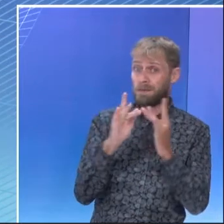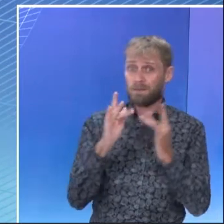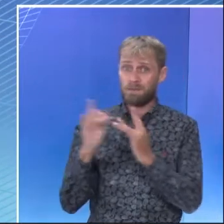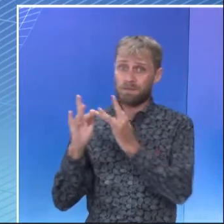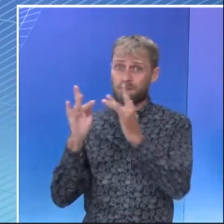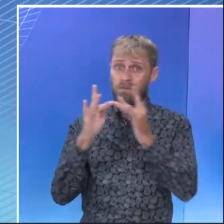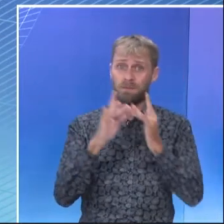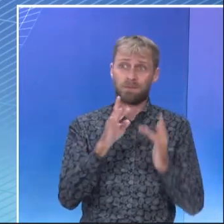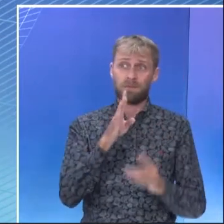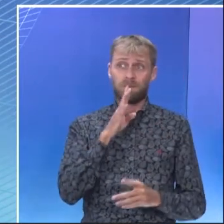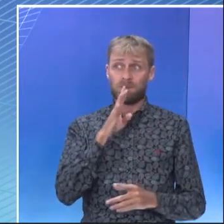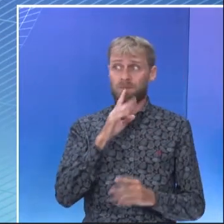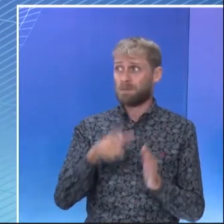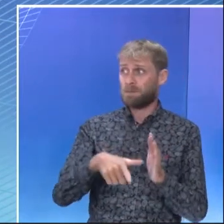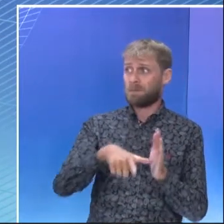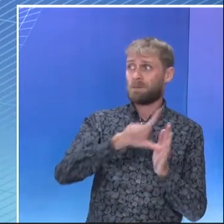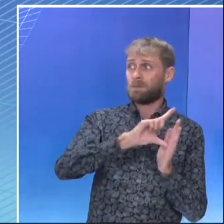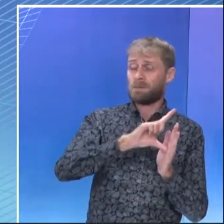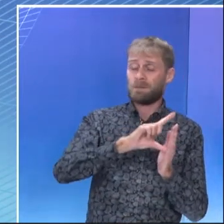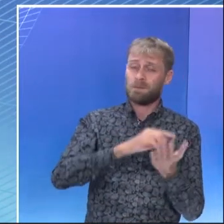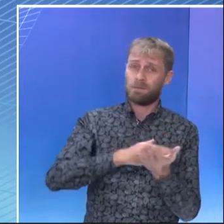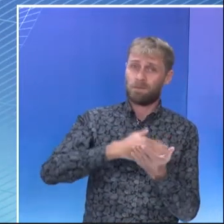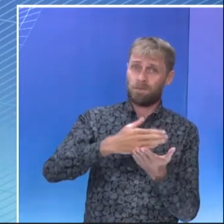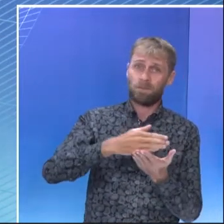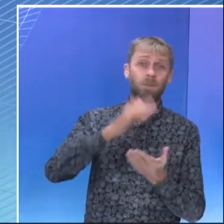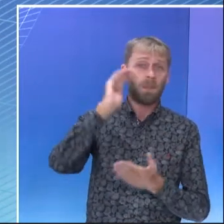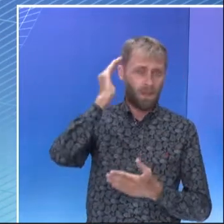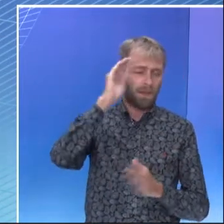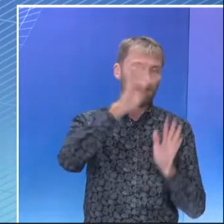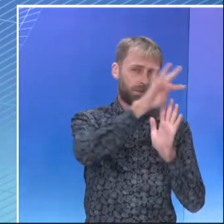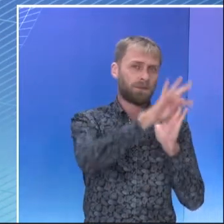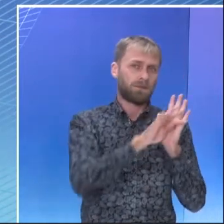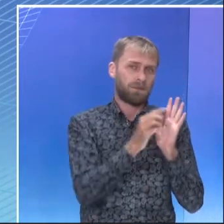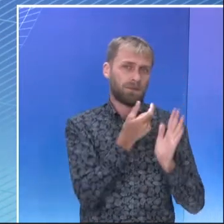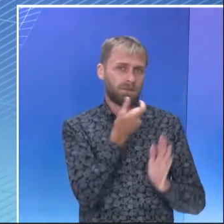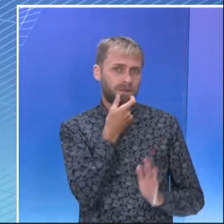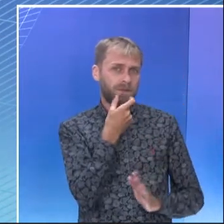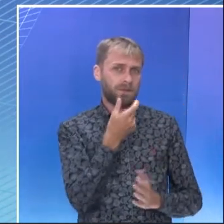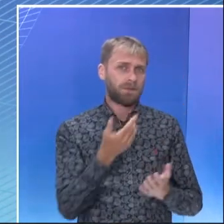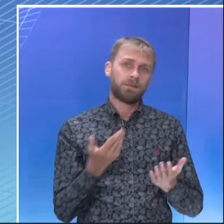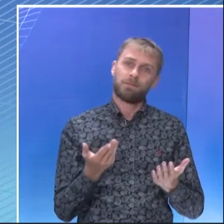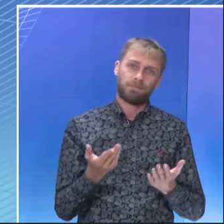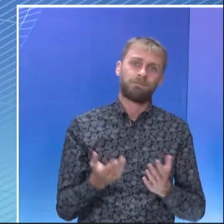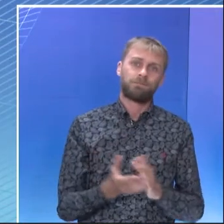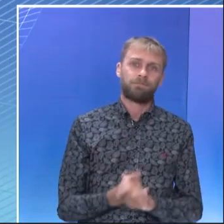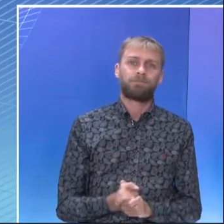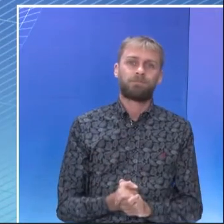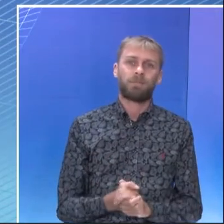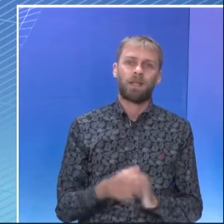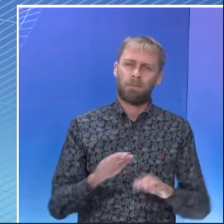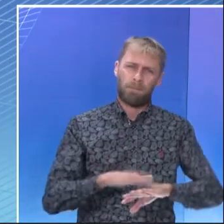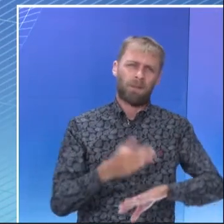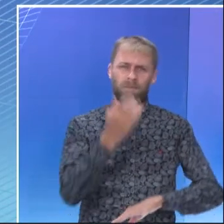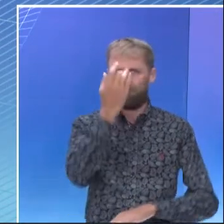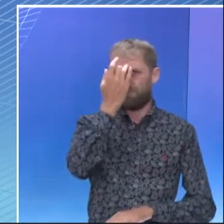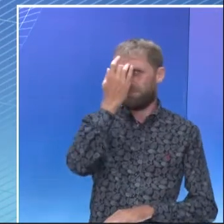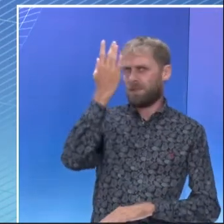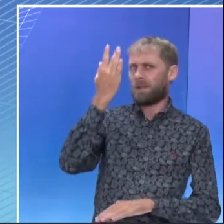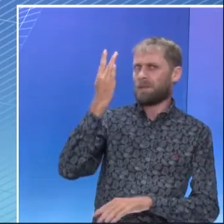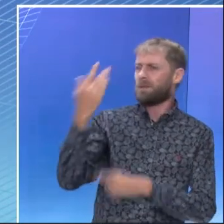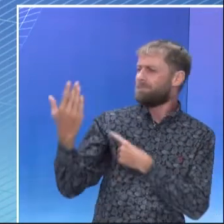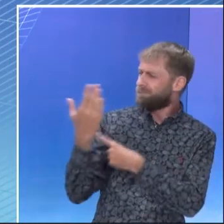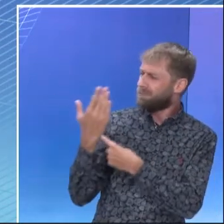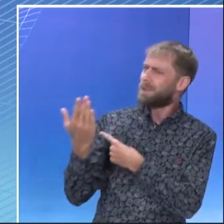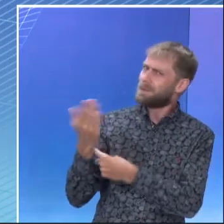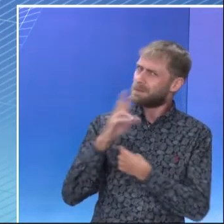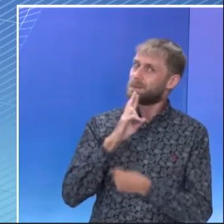buscar conhecimento prévio de vocês para começar a entender os textos em inglês, tá? Isso facilita, isso